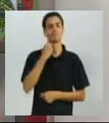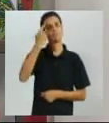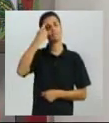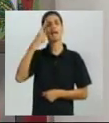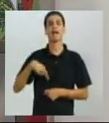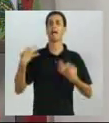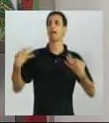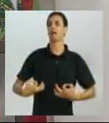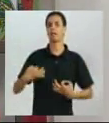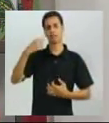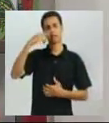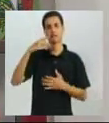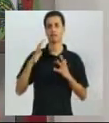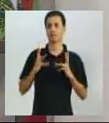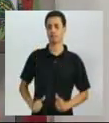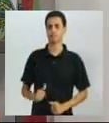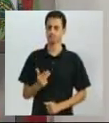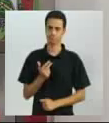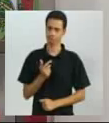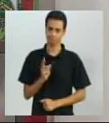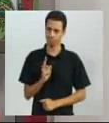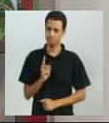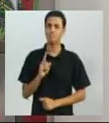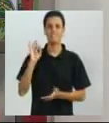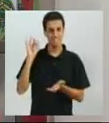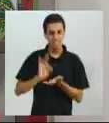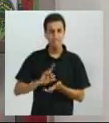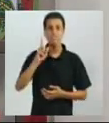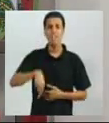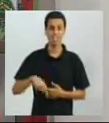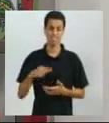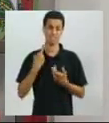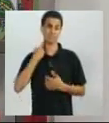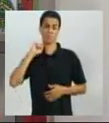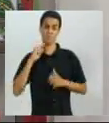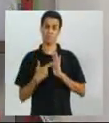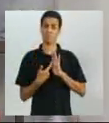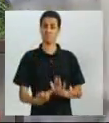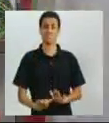noviça rebelde. Está, na verdade, dando é uma de meretriz política. Um abraço a todos.